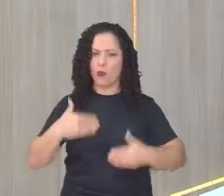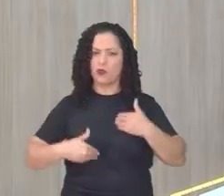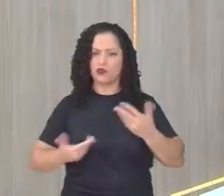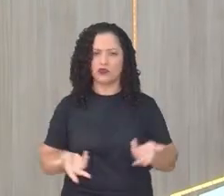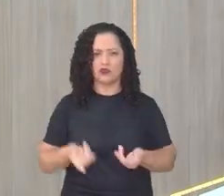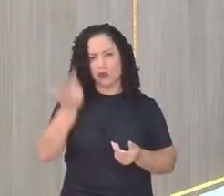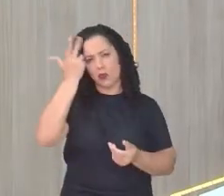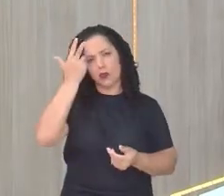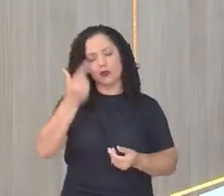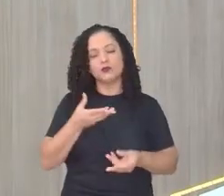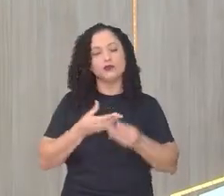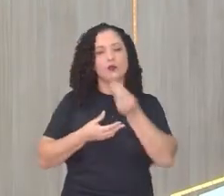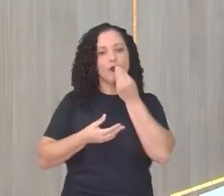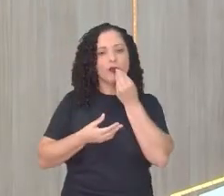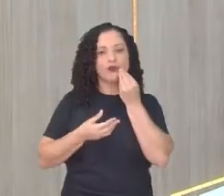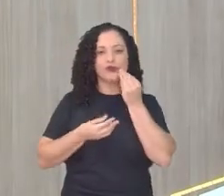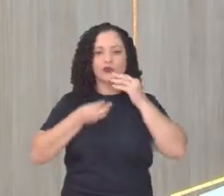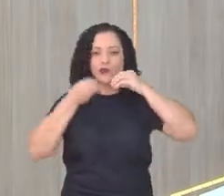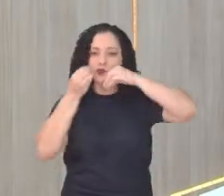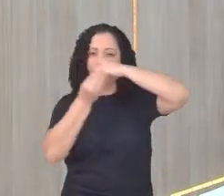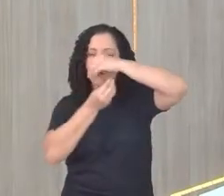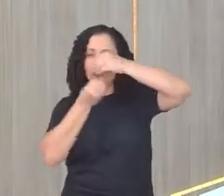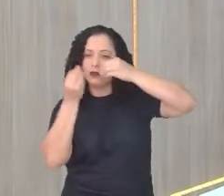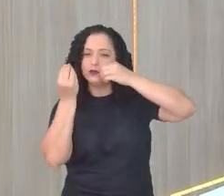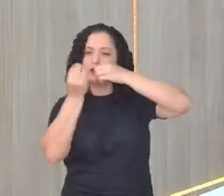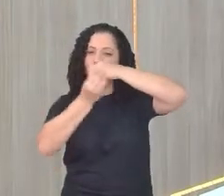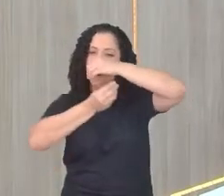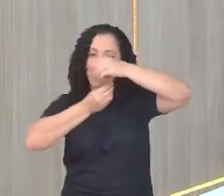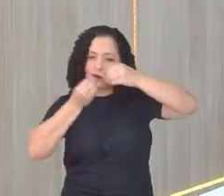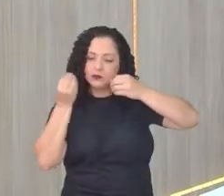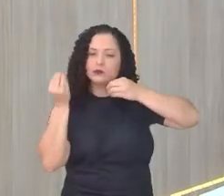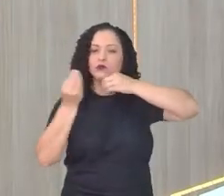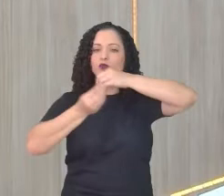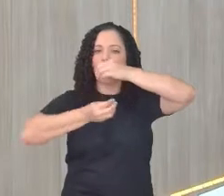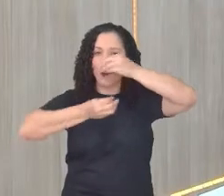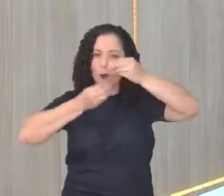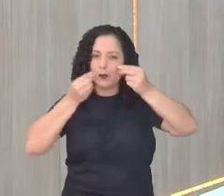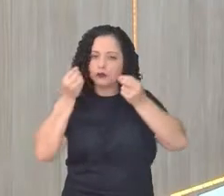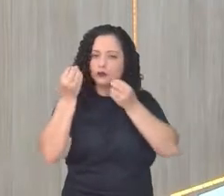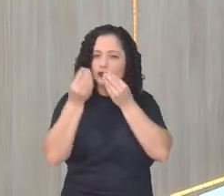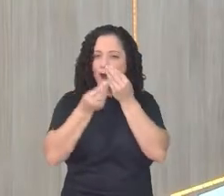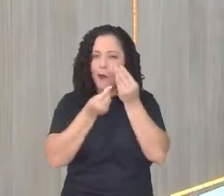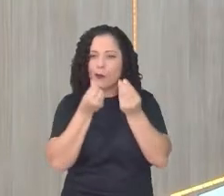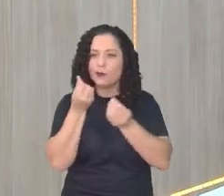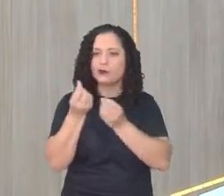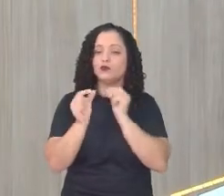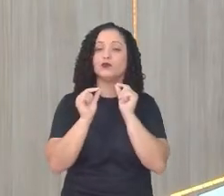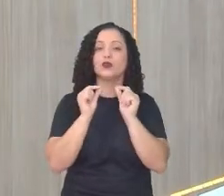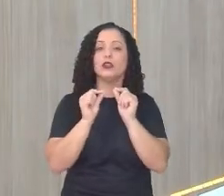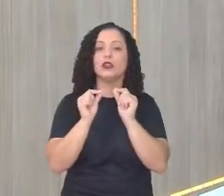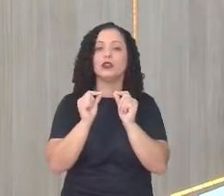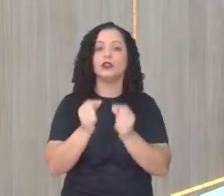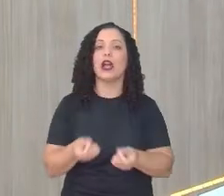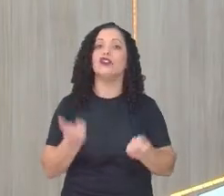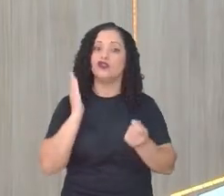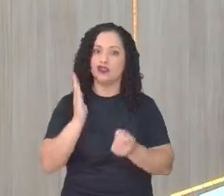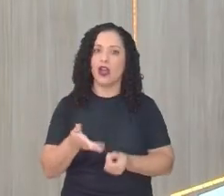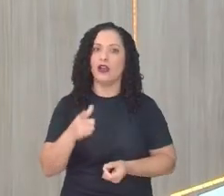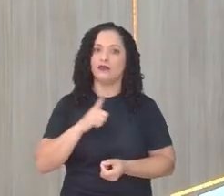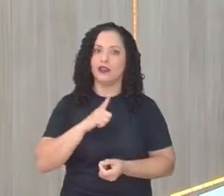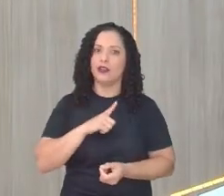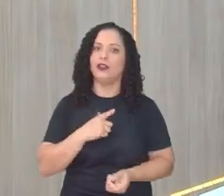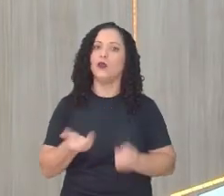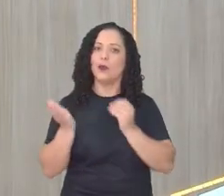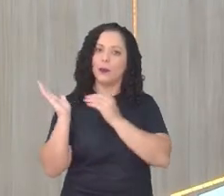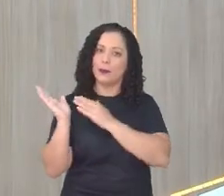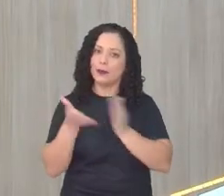que a saliva começa a umedecer esse alimento, dependendo do tipo de alimento, o processo químico já começa